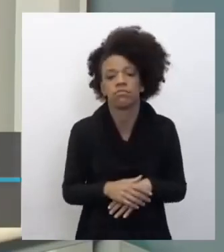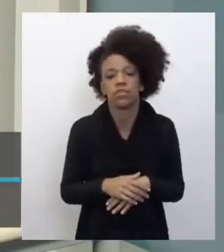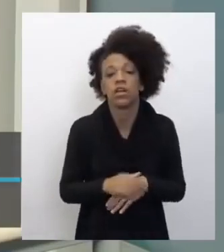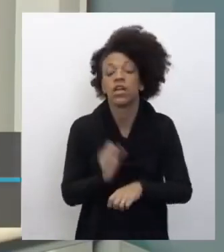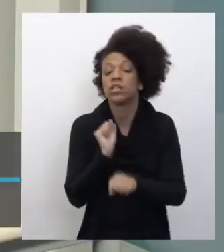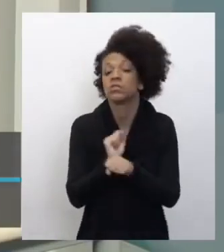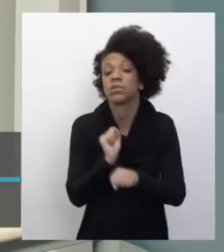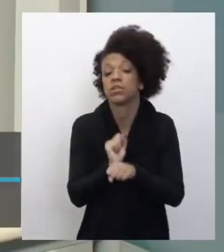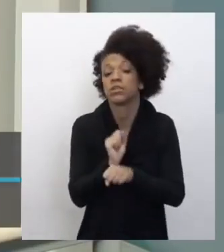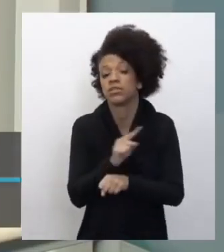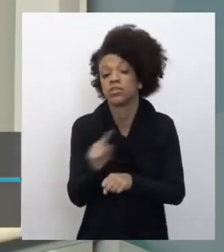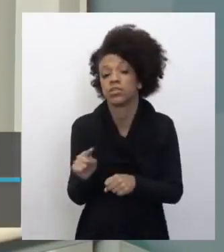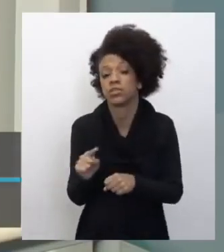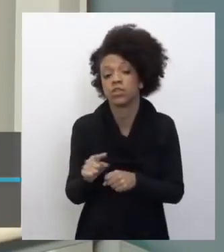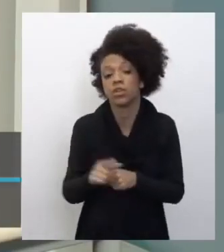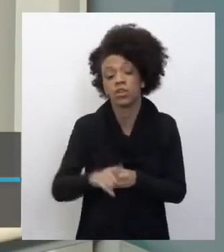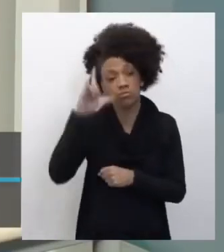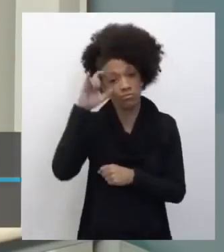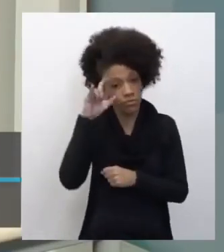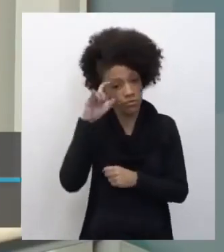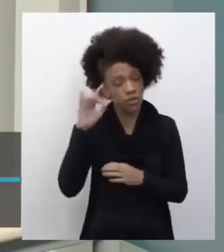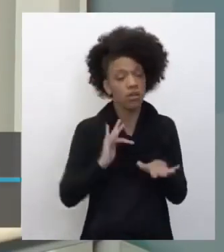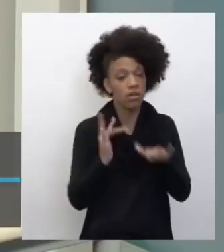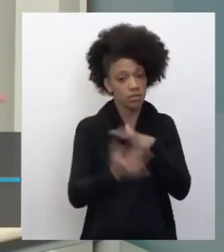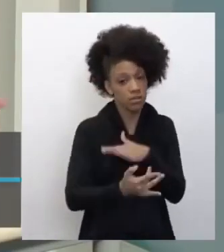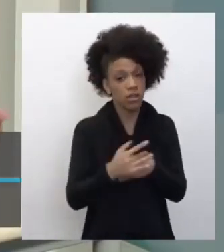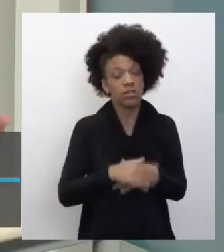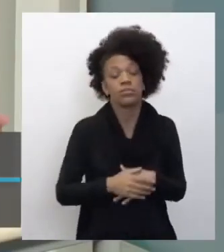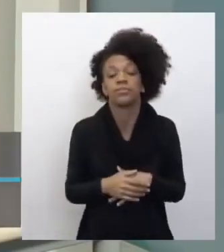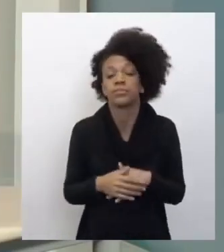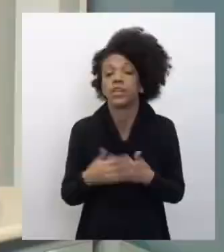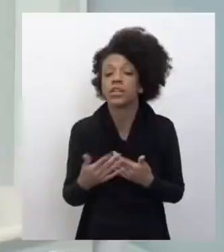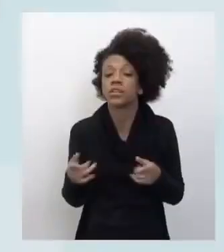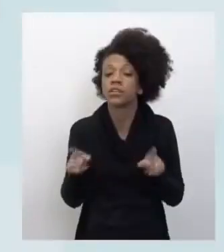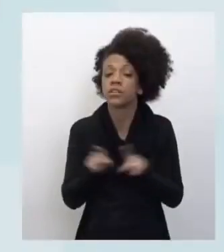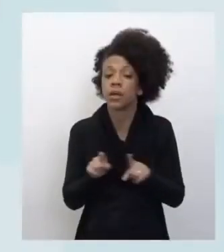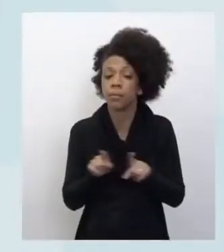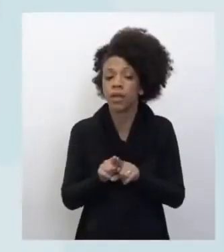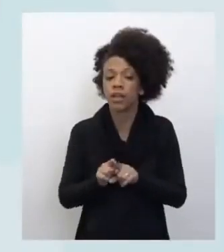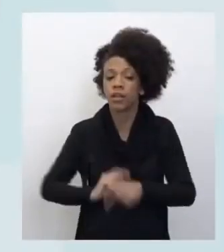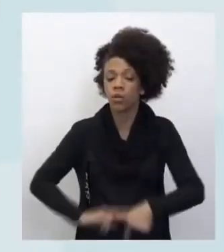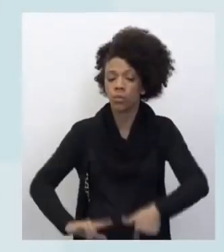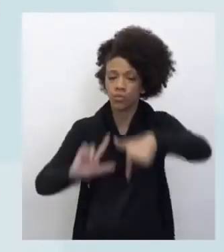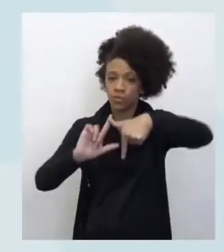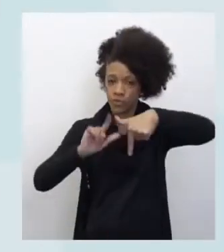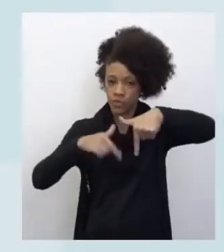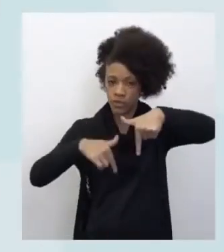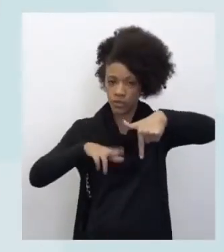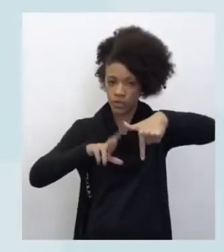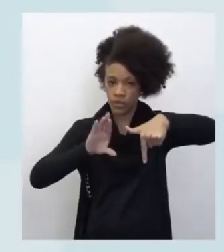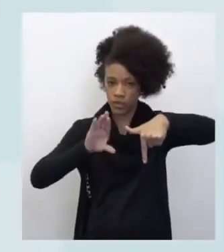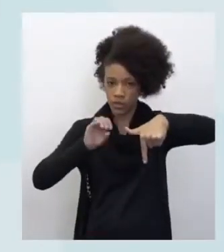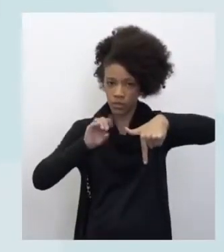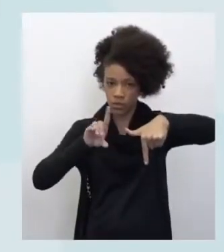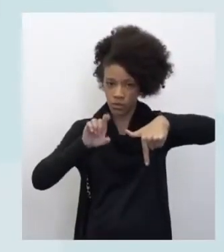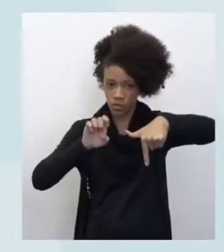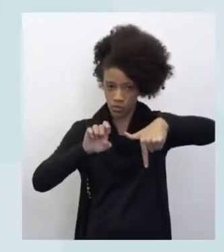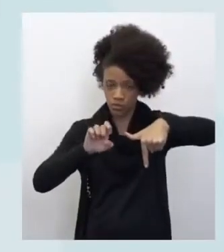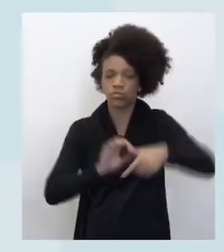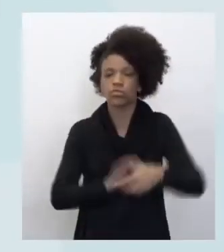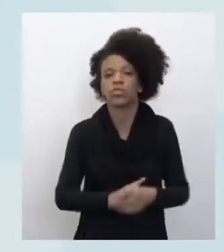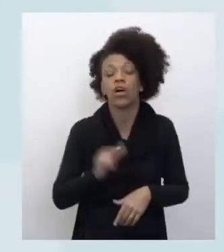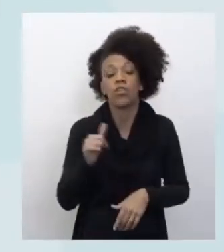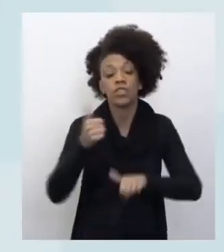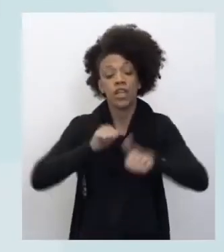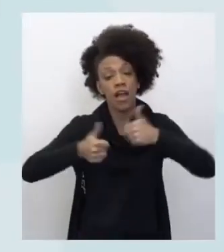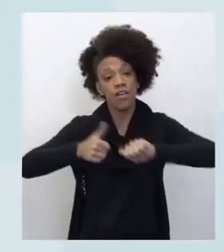esperando vocês no hashtag eu no CMSP. E ainda a gente tem aquele canal de... você contar